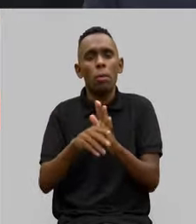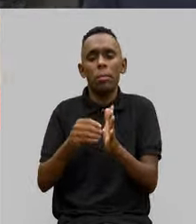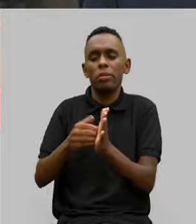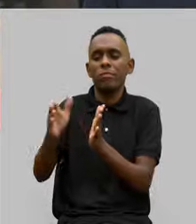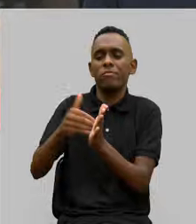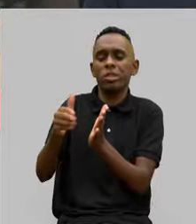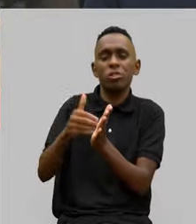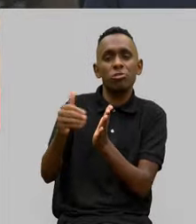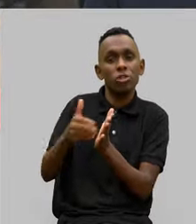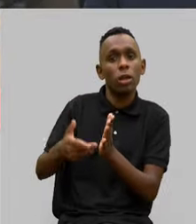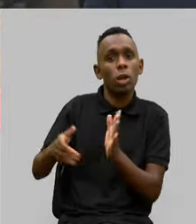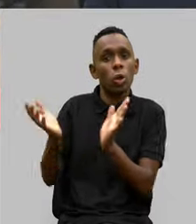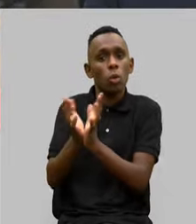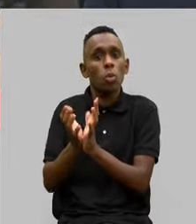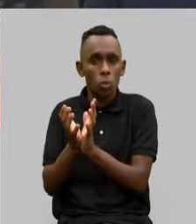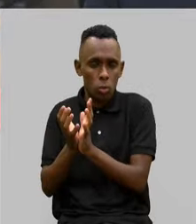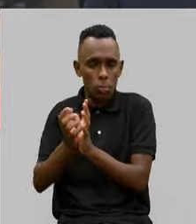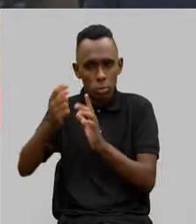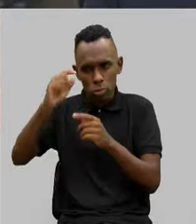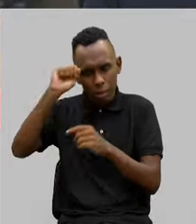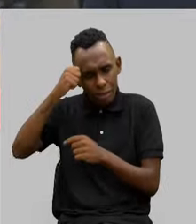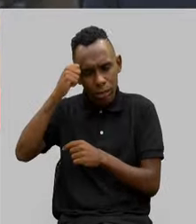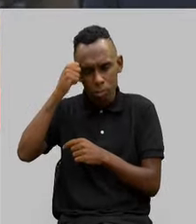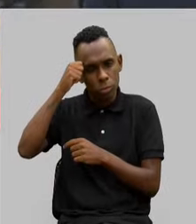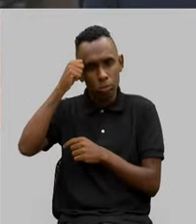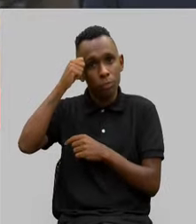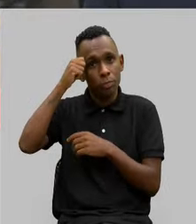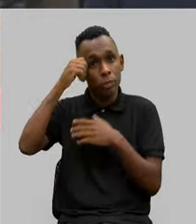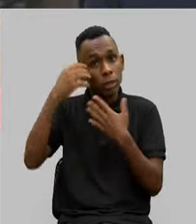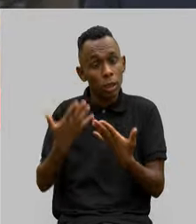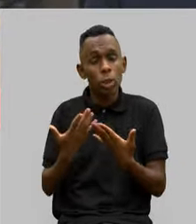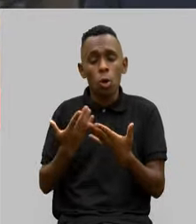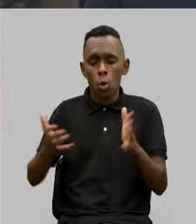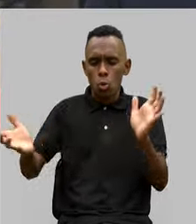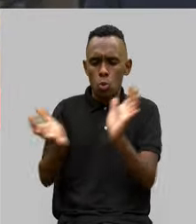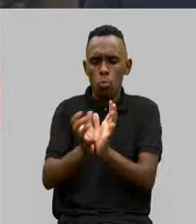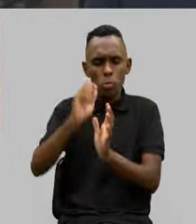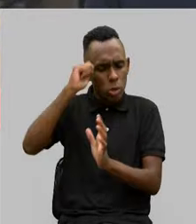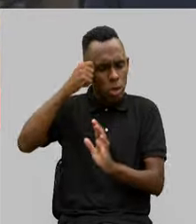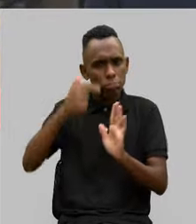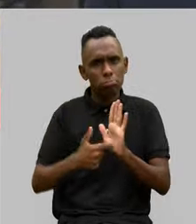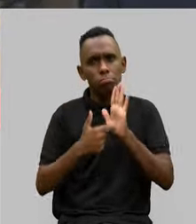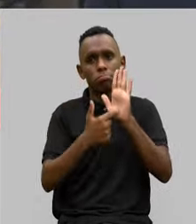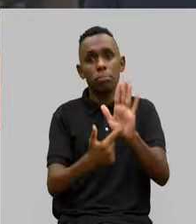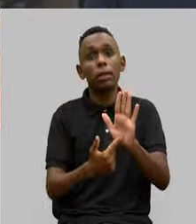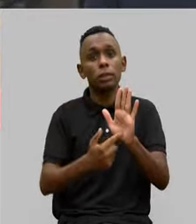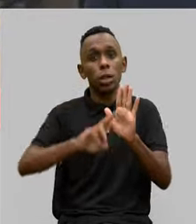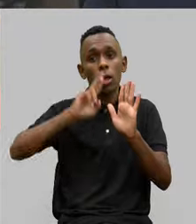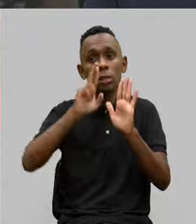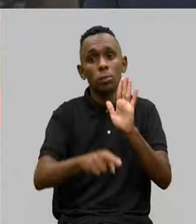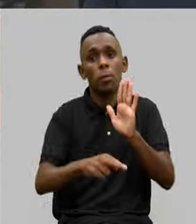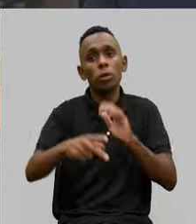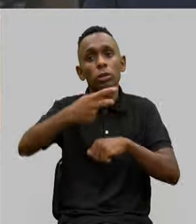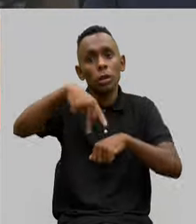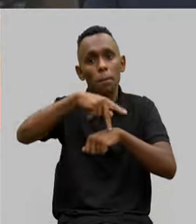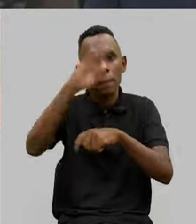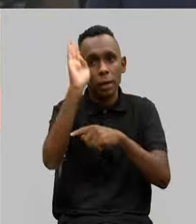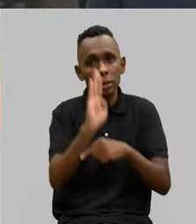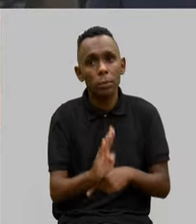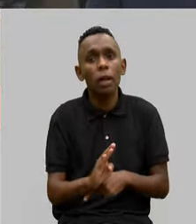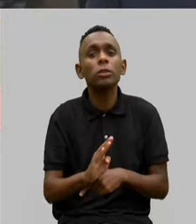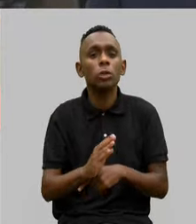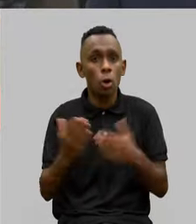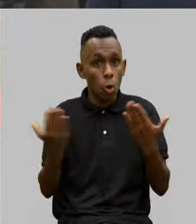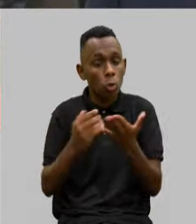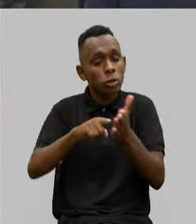gente do debate e o povo negro trouxe respostas para essa nação respostas que hoje a